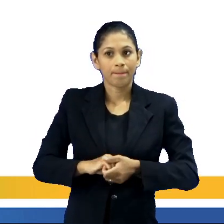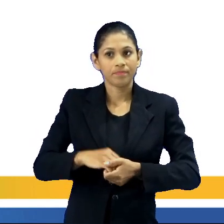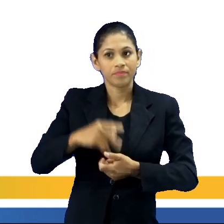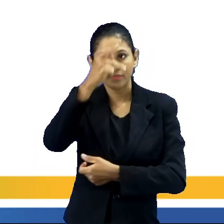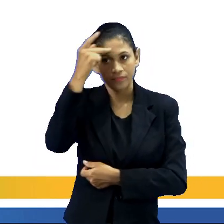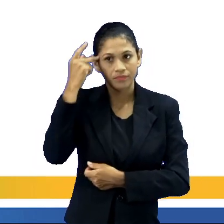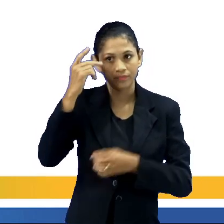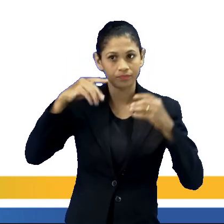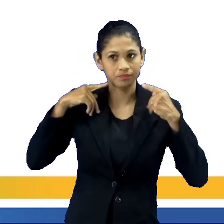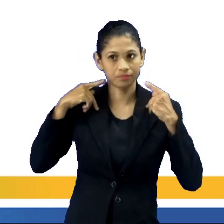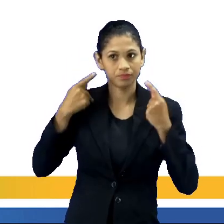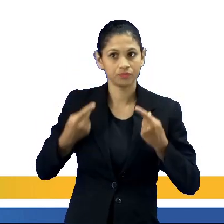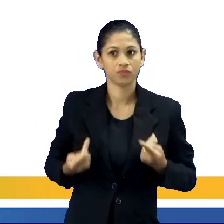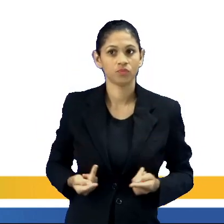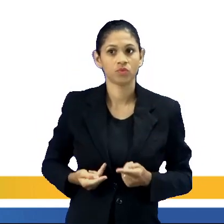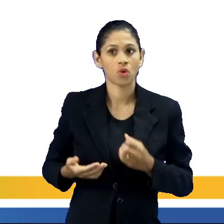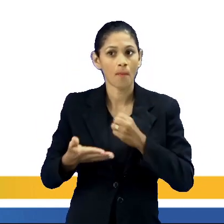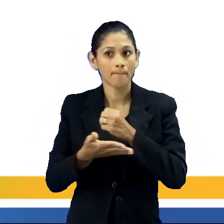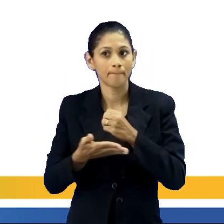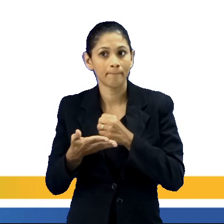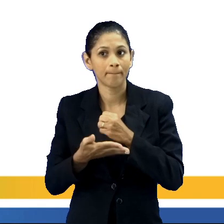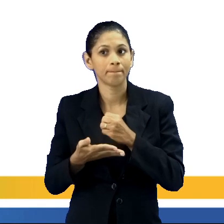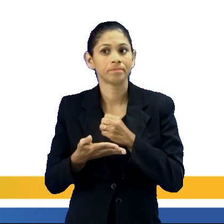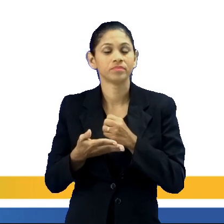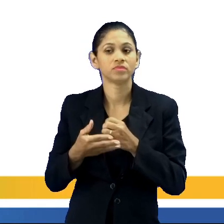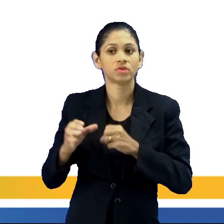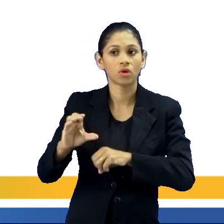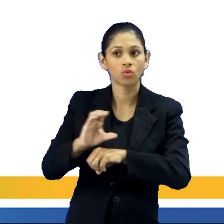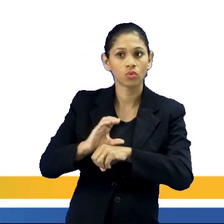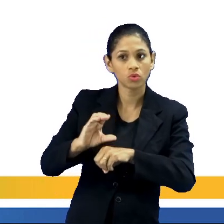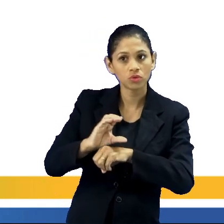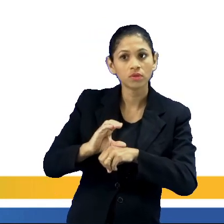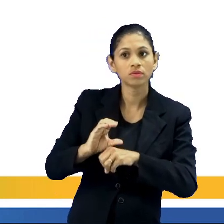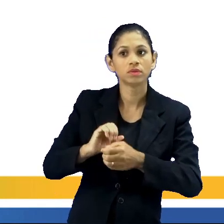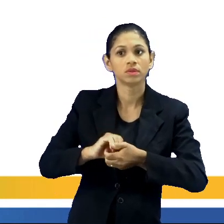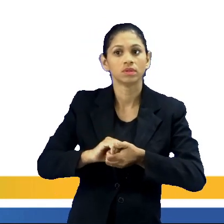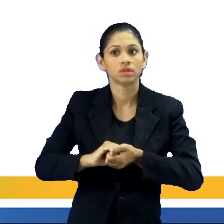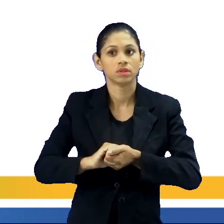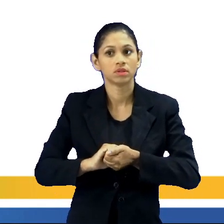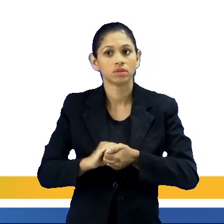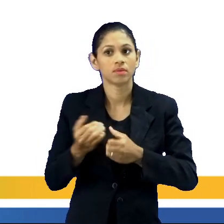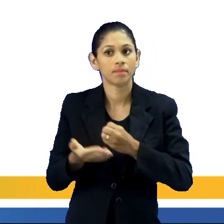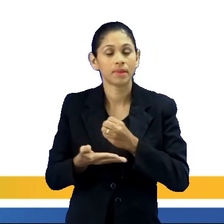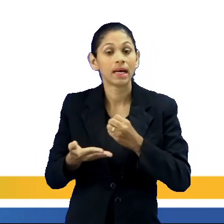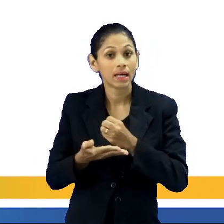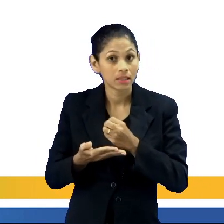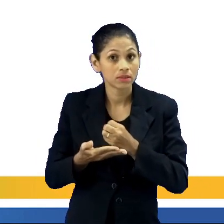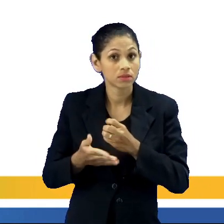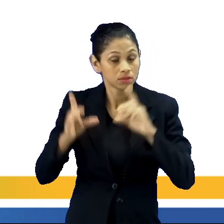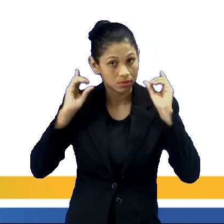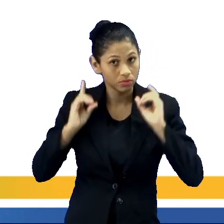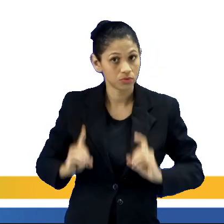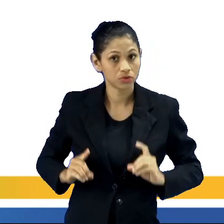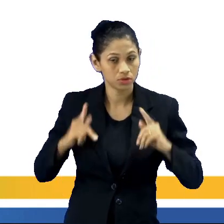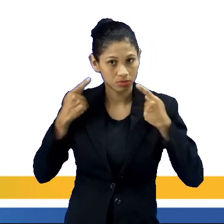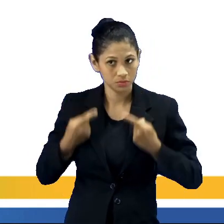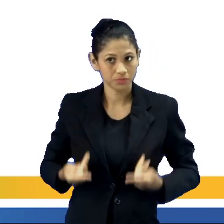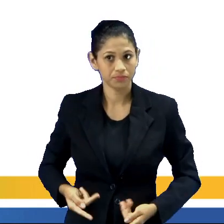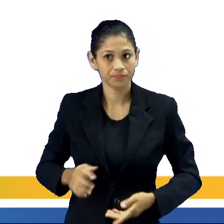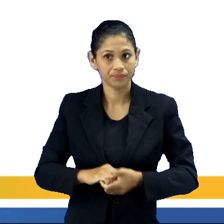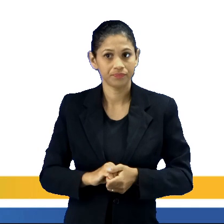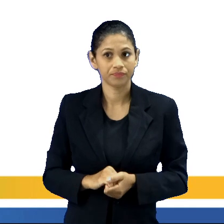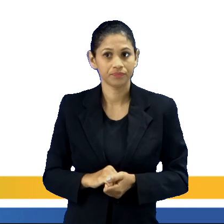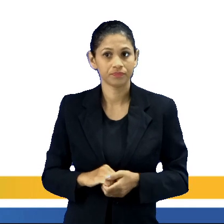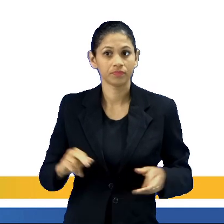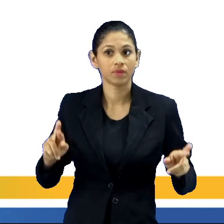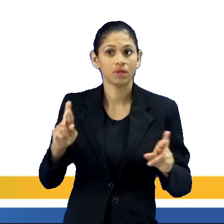de 1988, é fundamento dos direitos humanos. E letra E. Em razão do